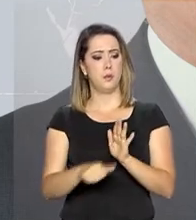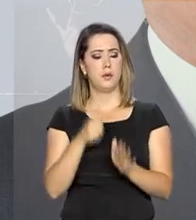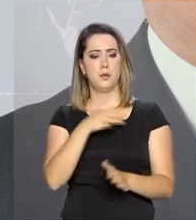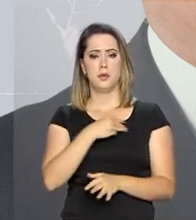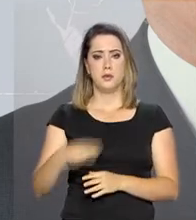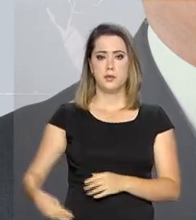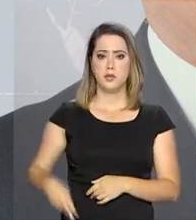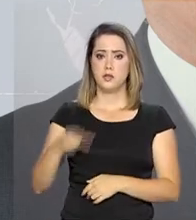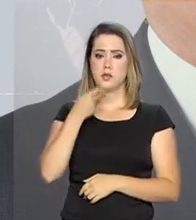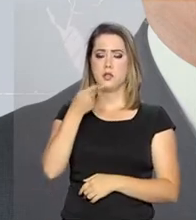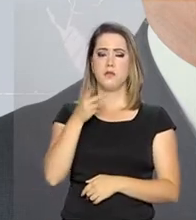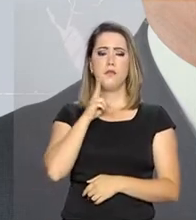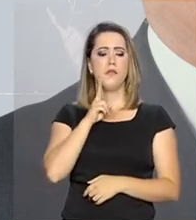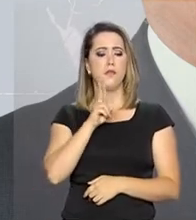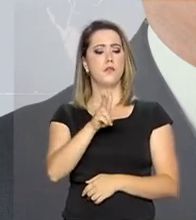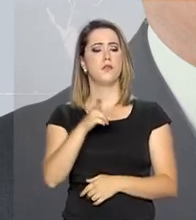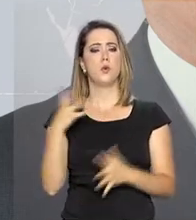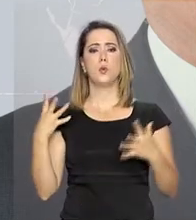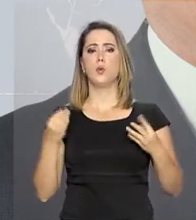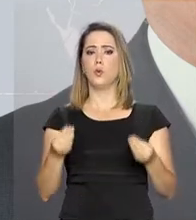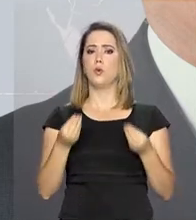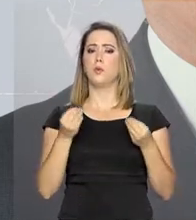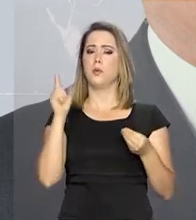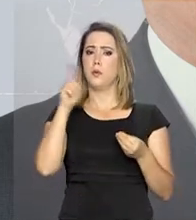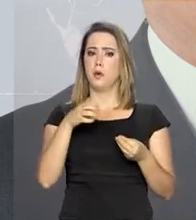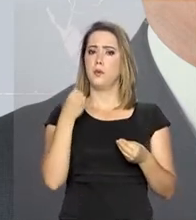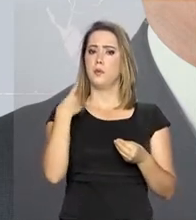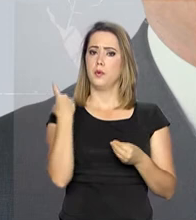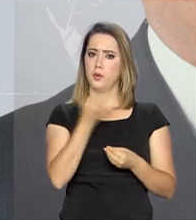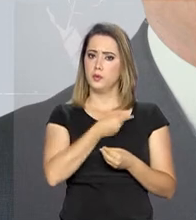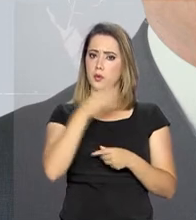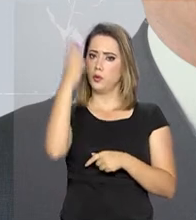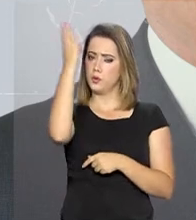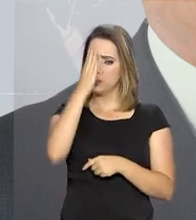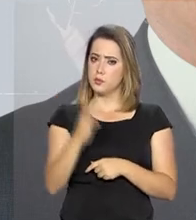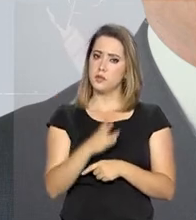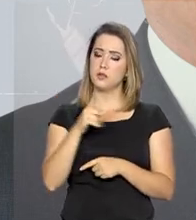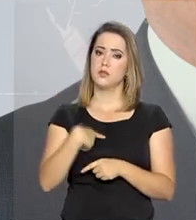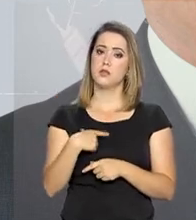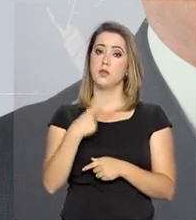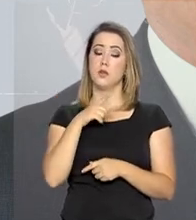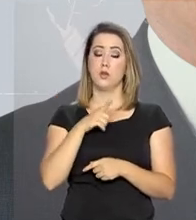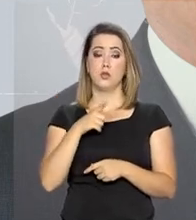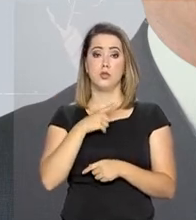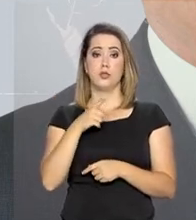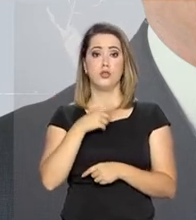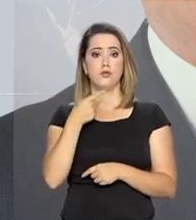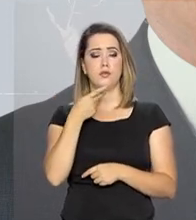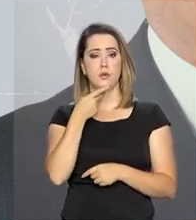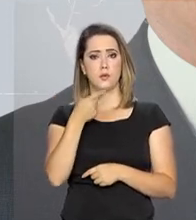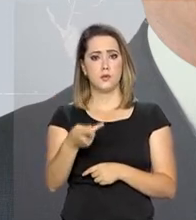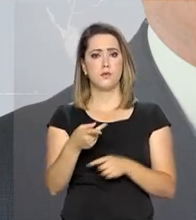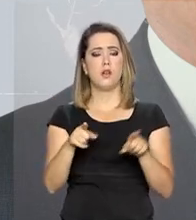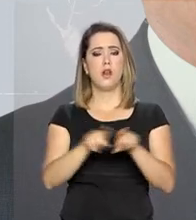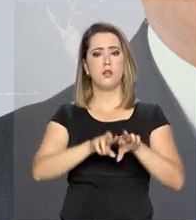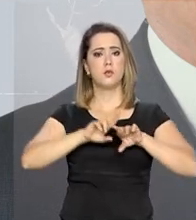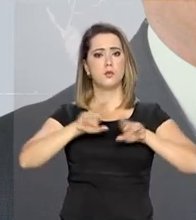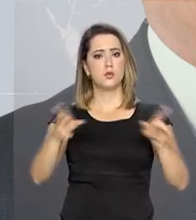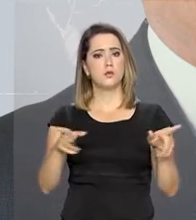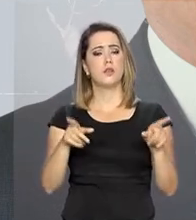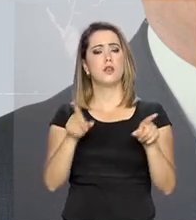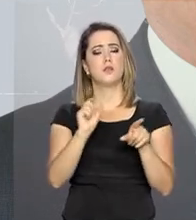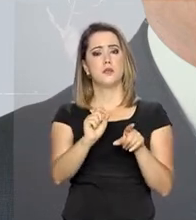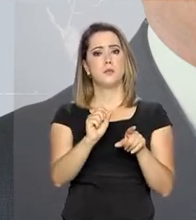a dimensão extraordinária da china ao nosso país e os comentários vários nestas reuniões que tivemos foi